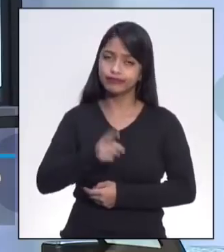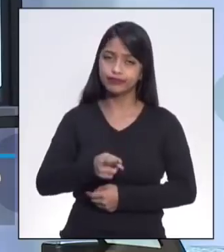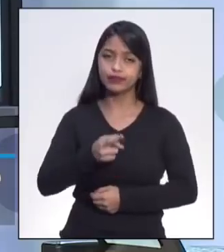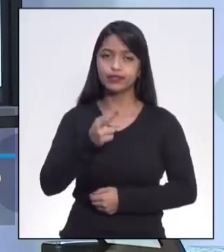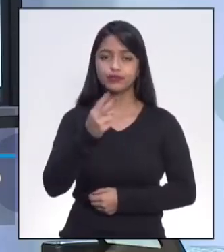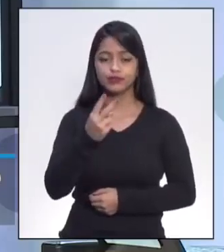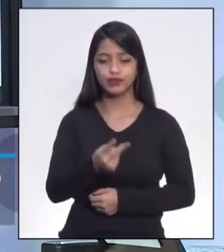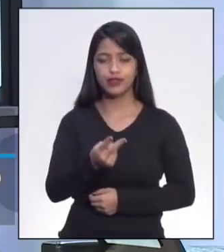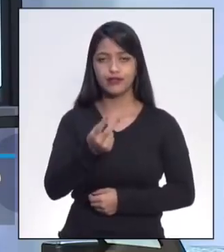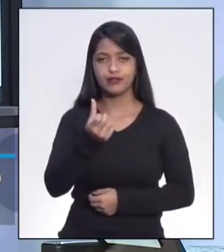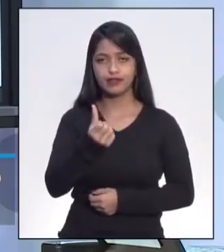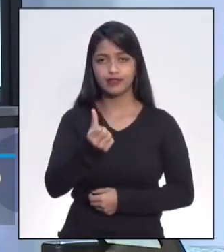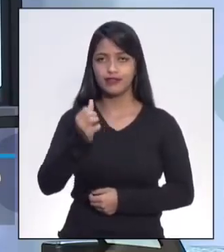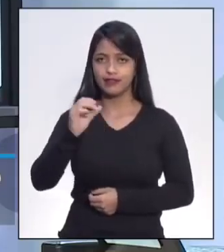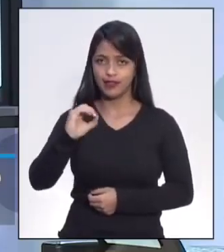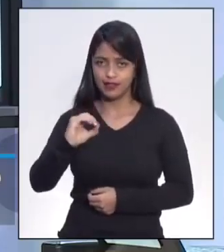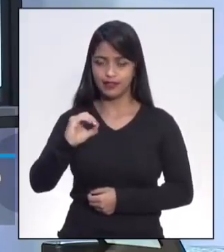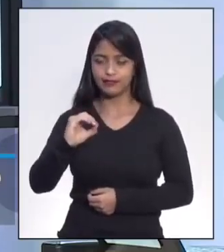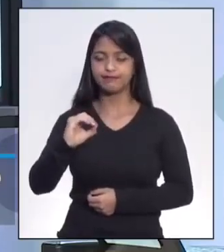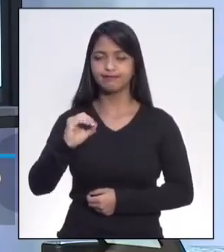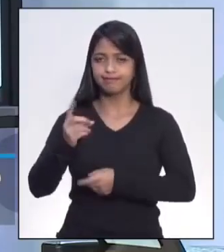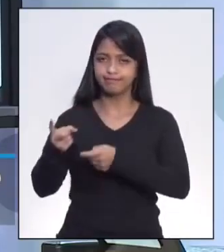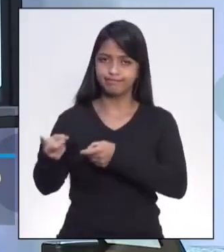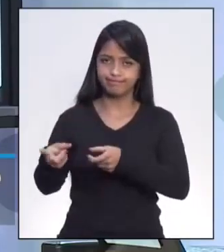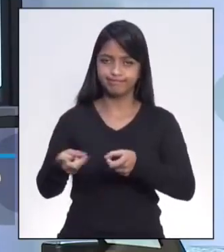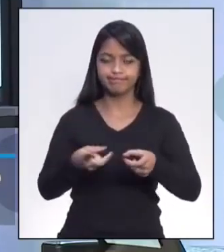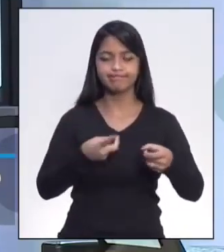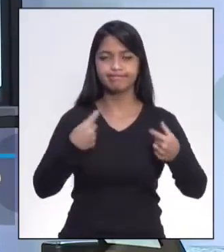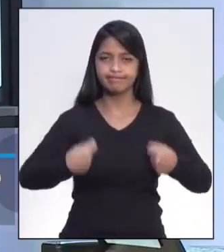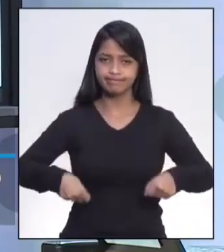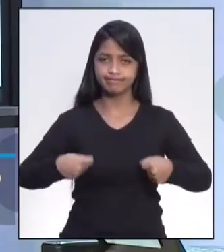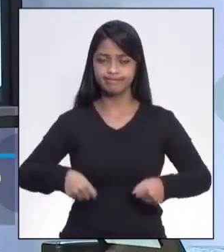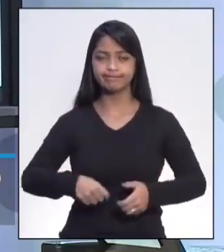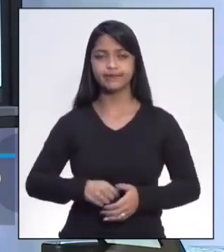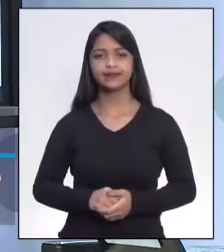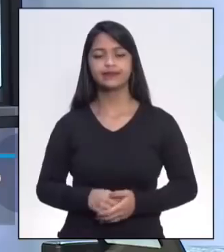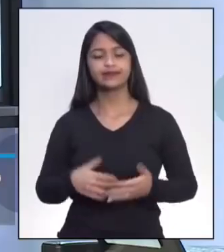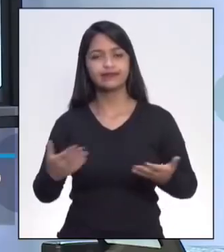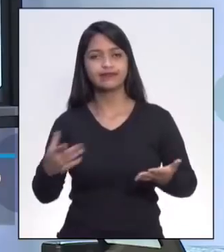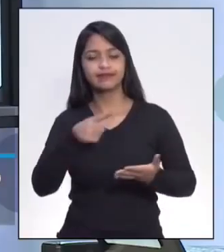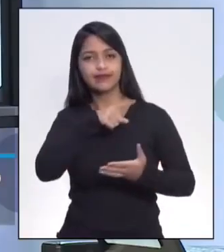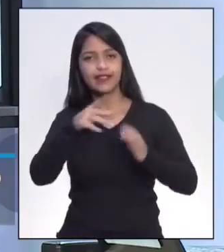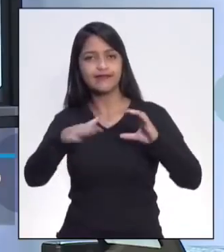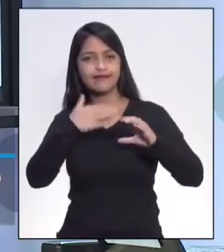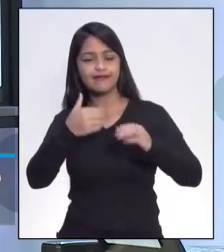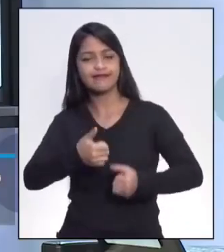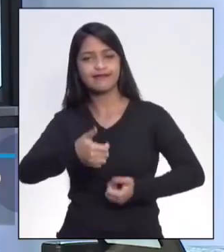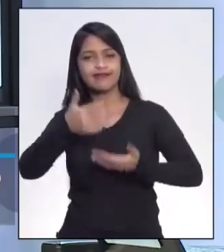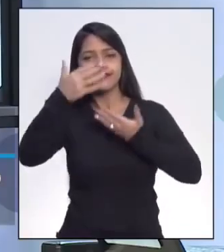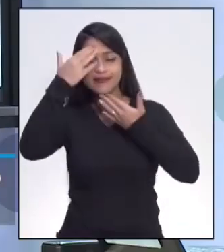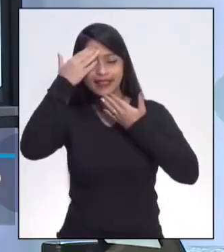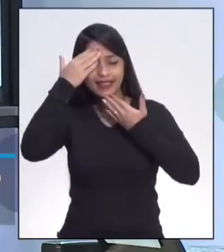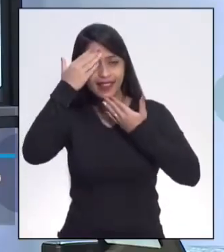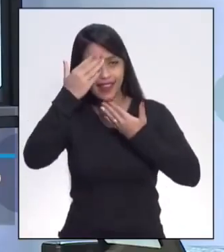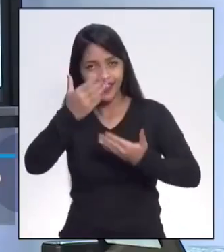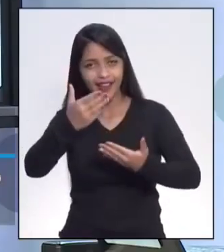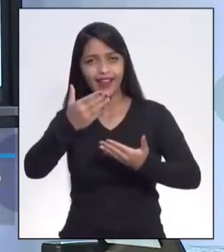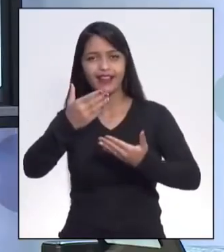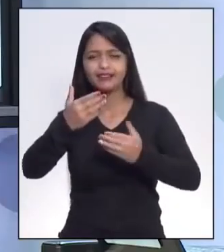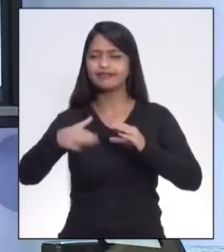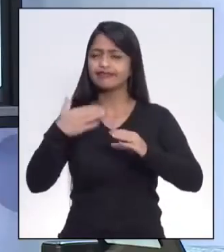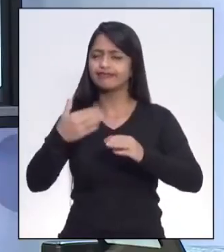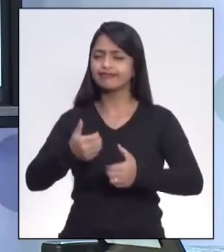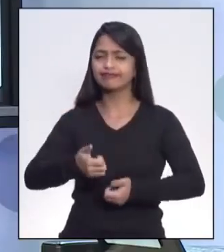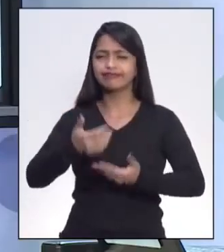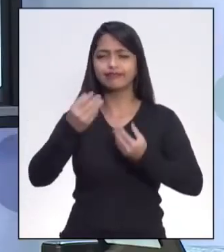na venda de 260 perfumes. Gente, obrigada pela participação. Agradeço as